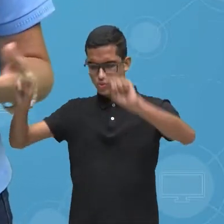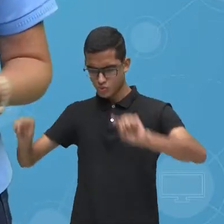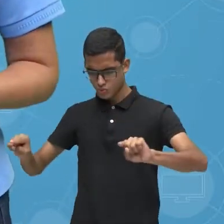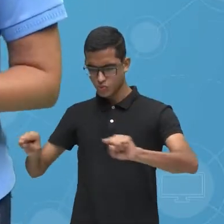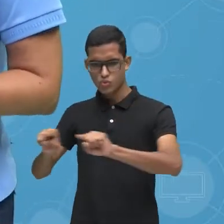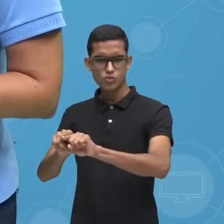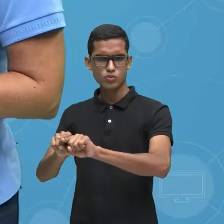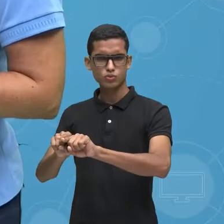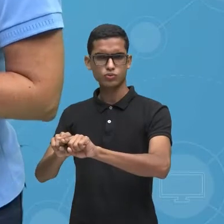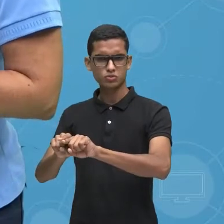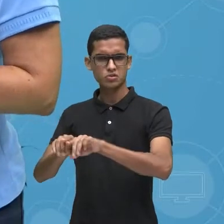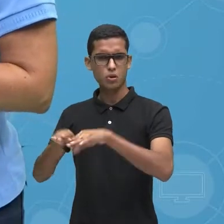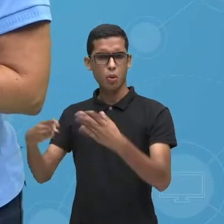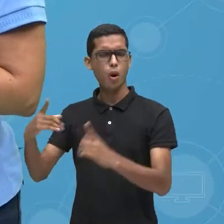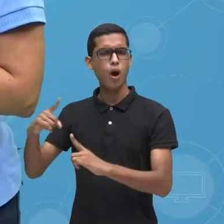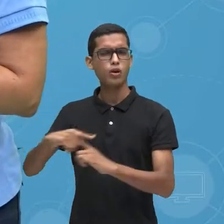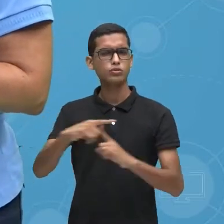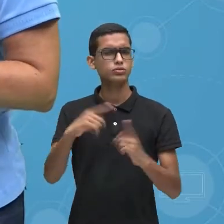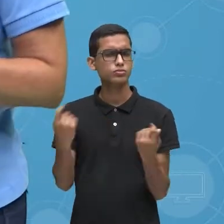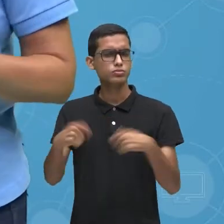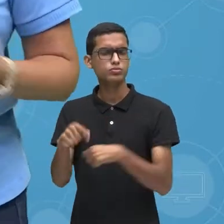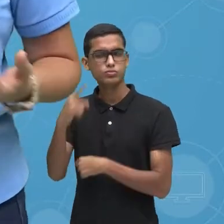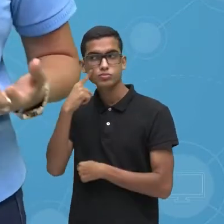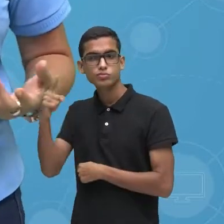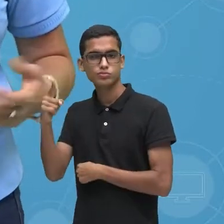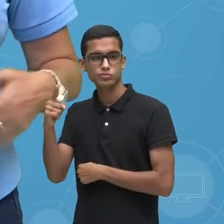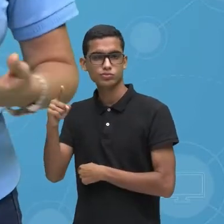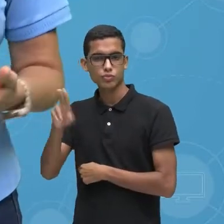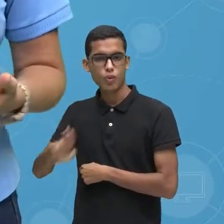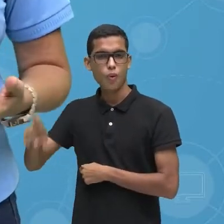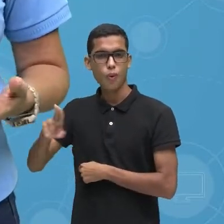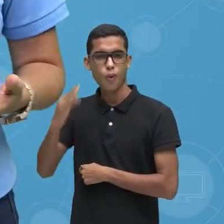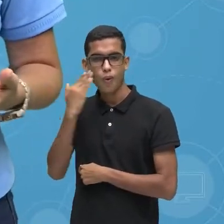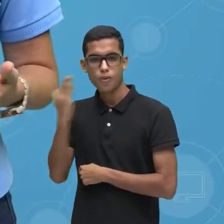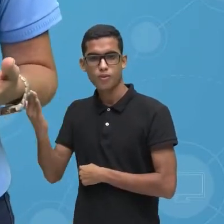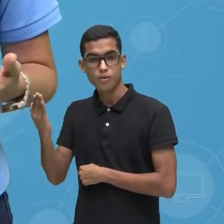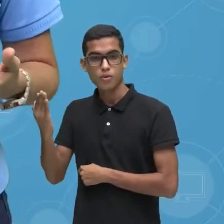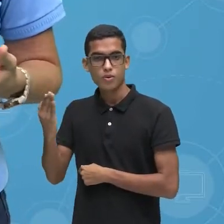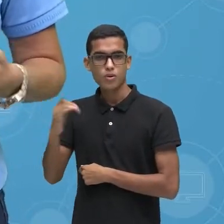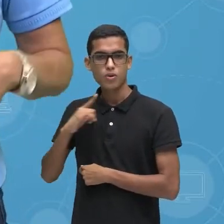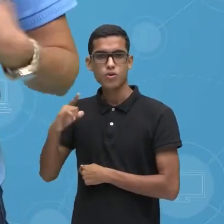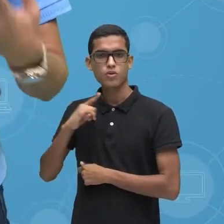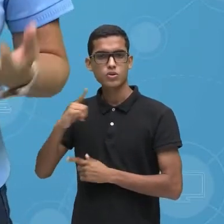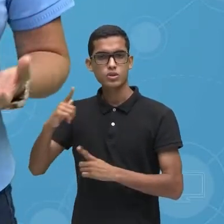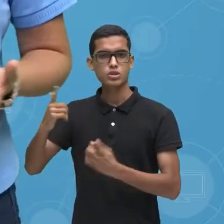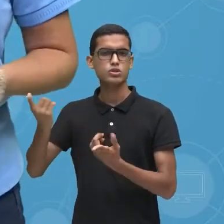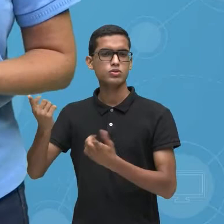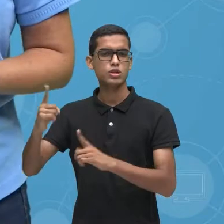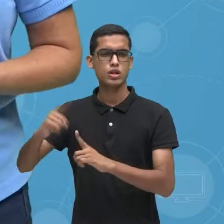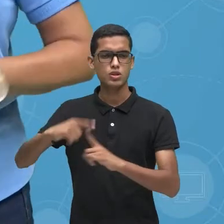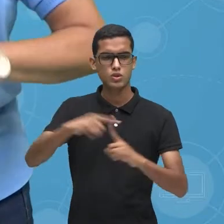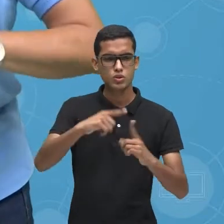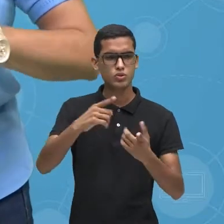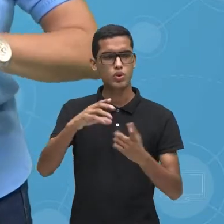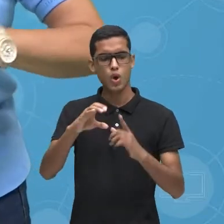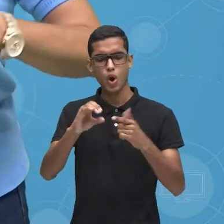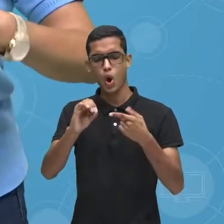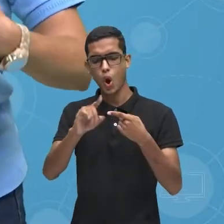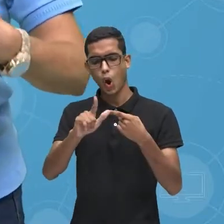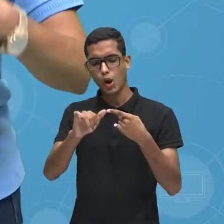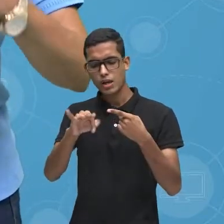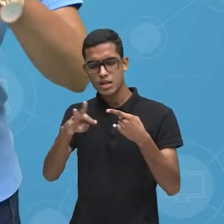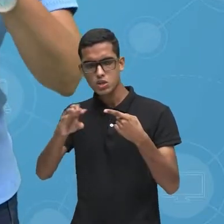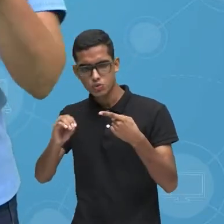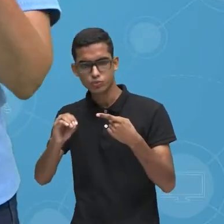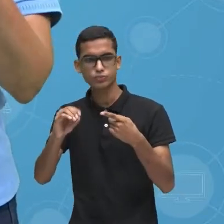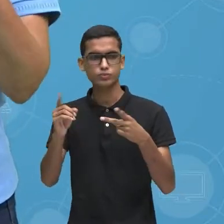tipo de pintura? Nós podemos pintar aqui com tinta óleo, tinta têmpera, então acrílica. Então o artista ele